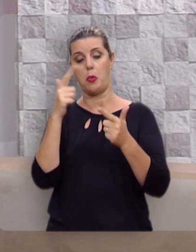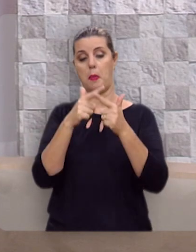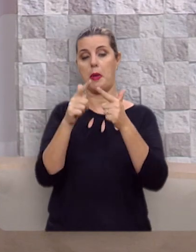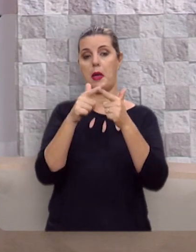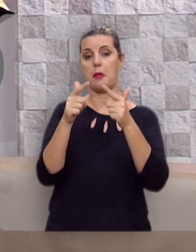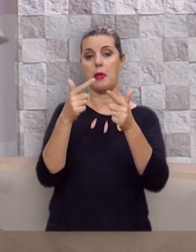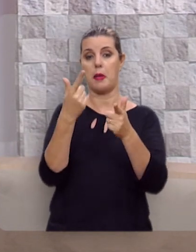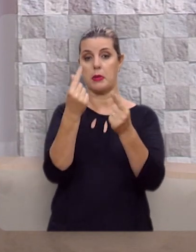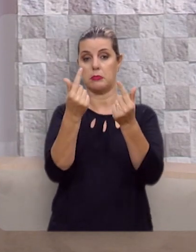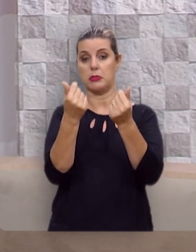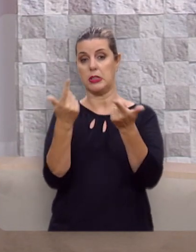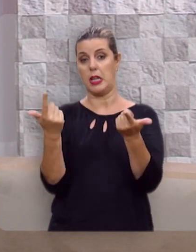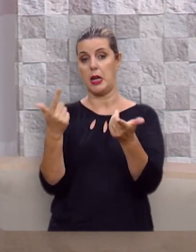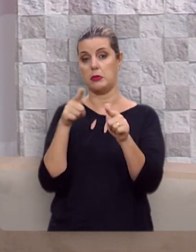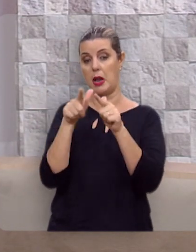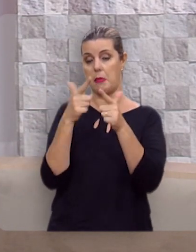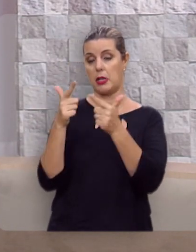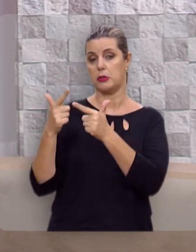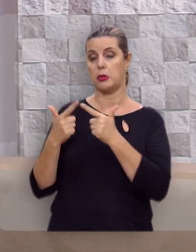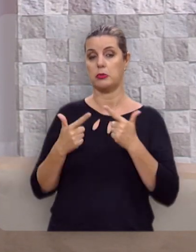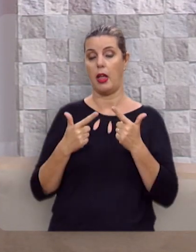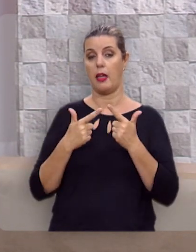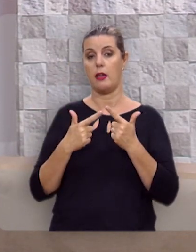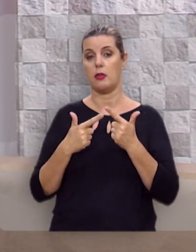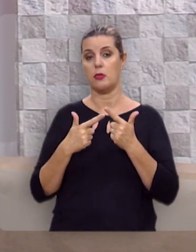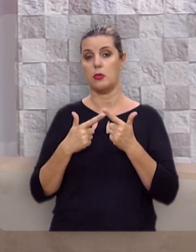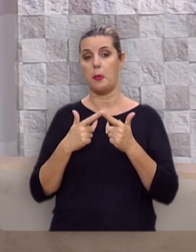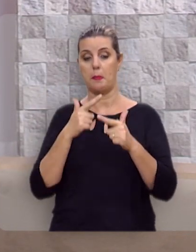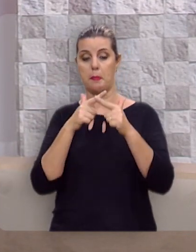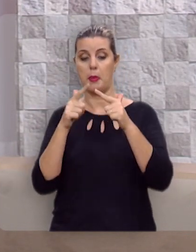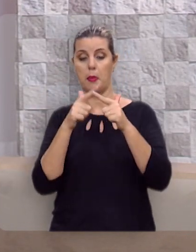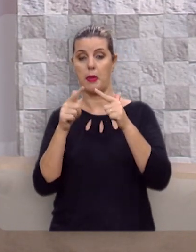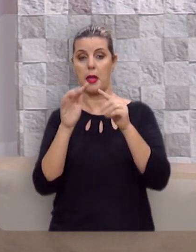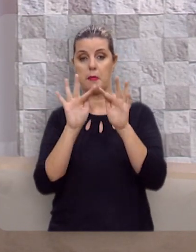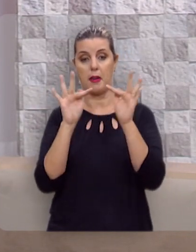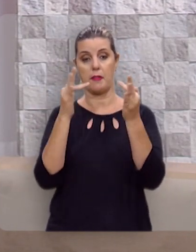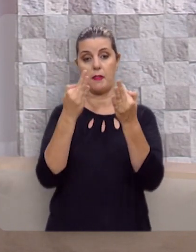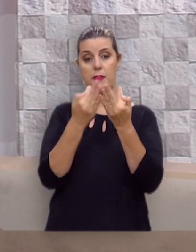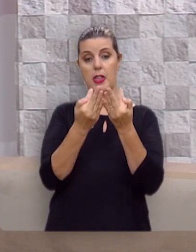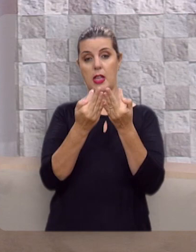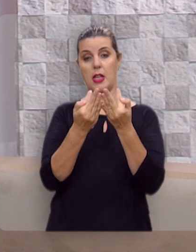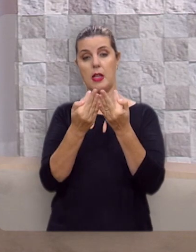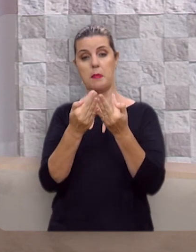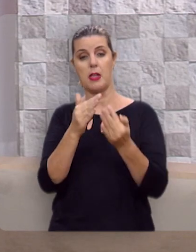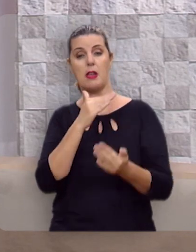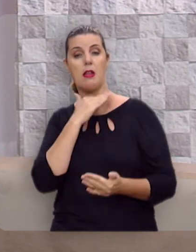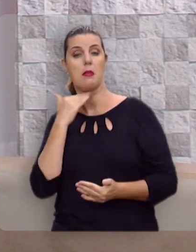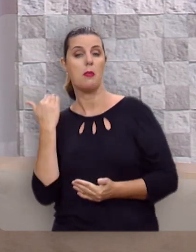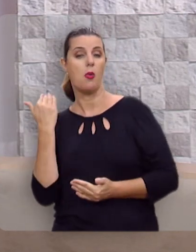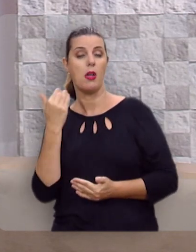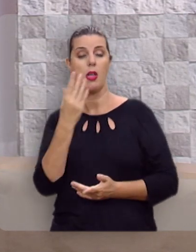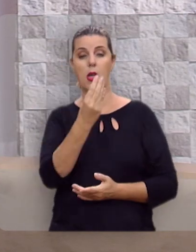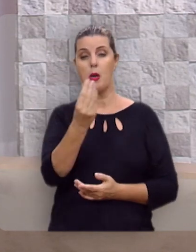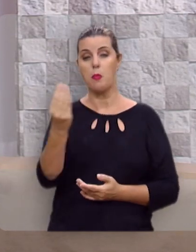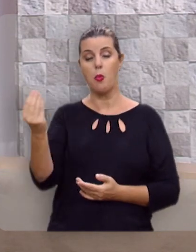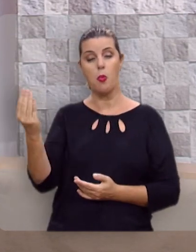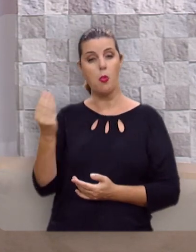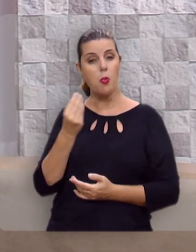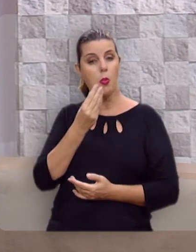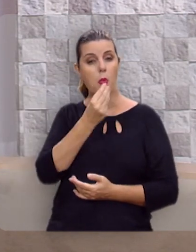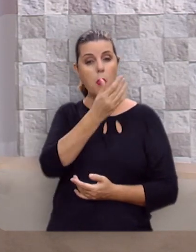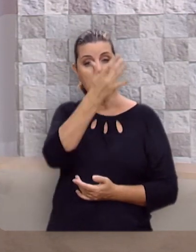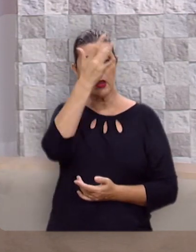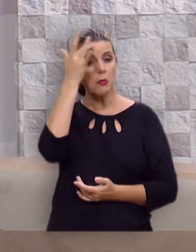a recessão econômica, como o luto por milhares e milhares de